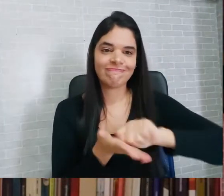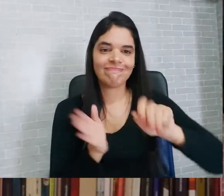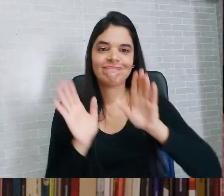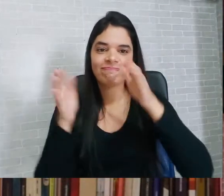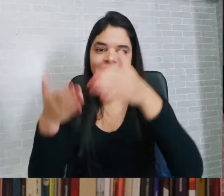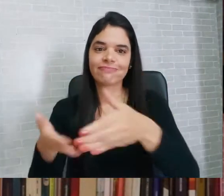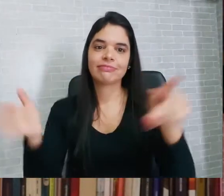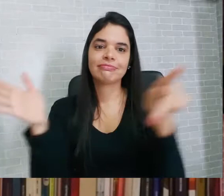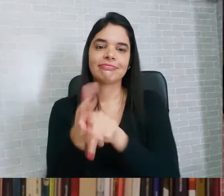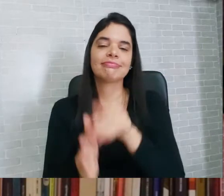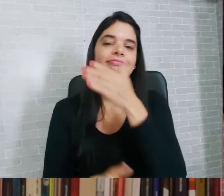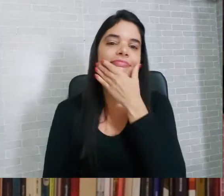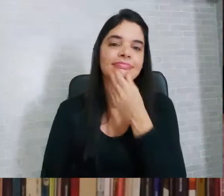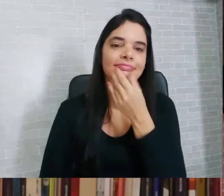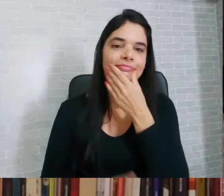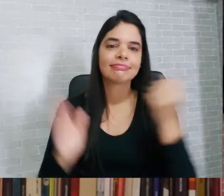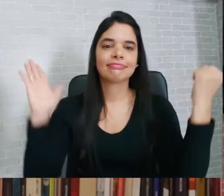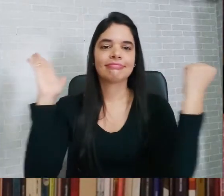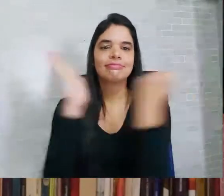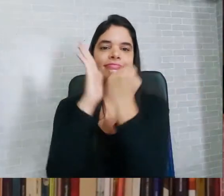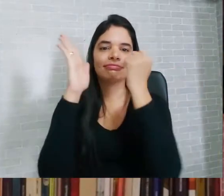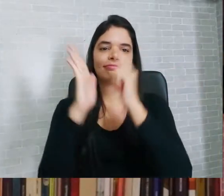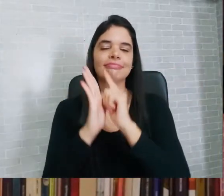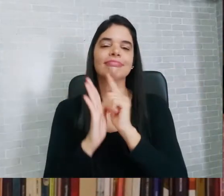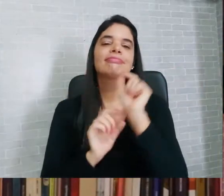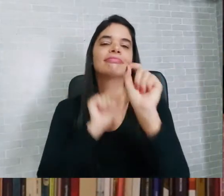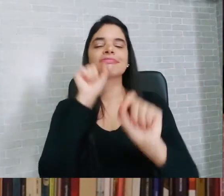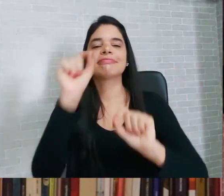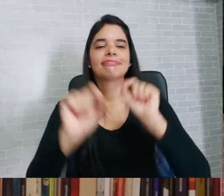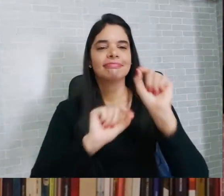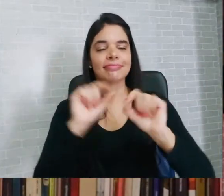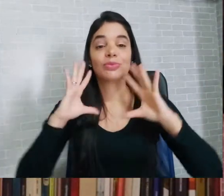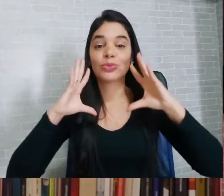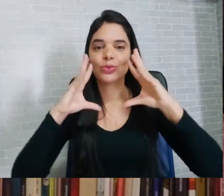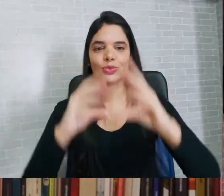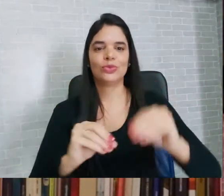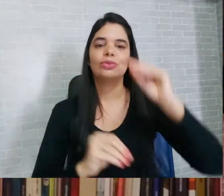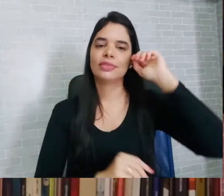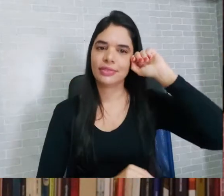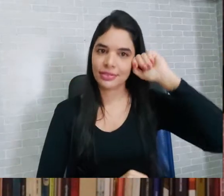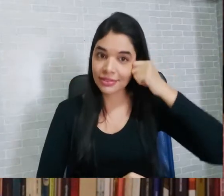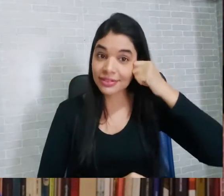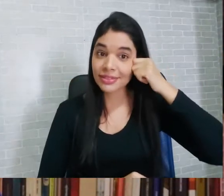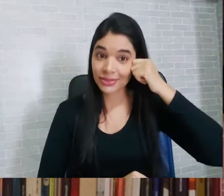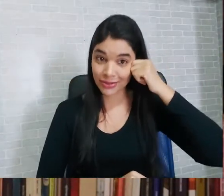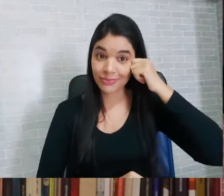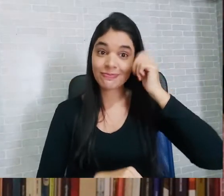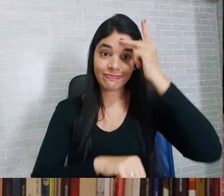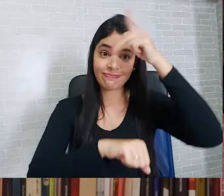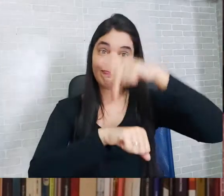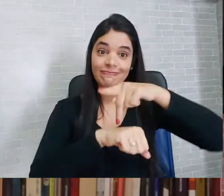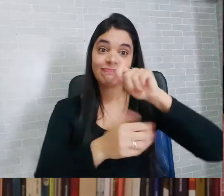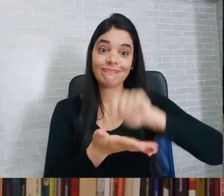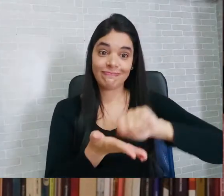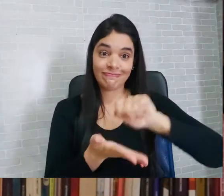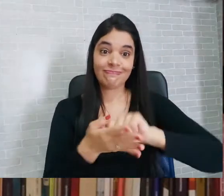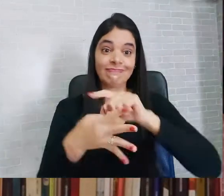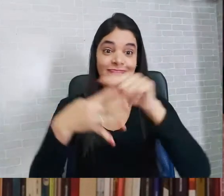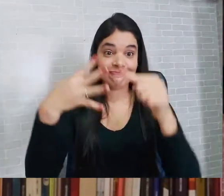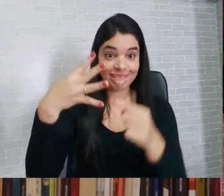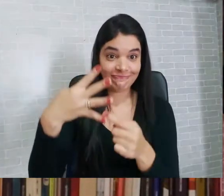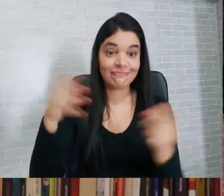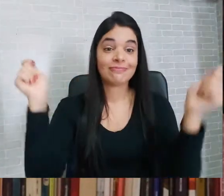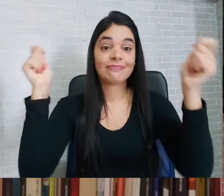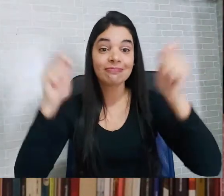completamente masculina e marcada pelo gênero, e todos negros. O que faz com que nós